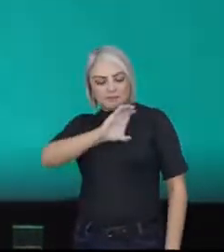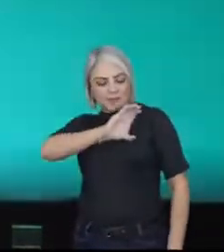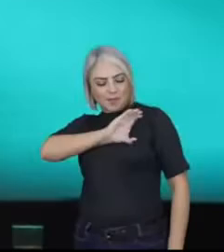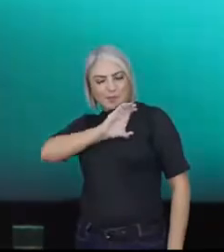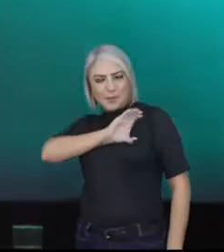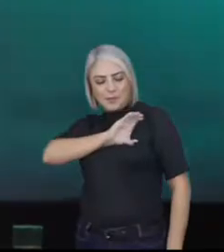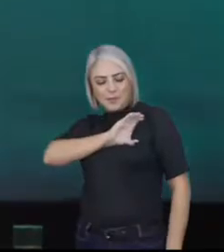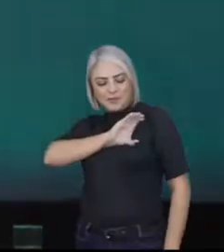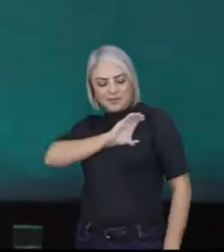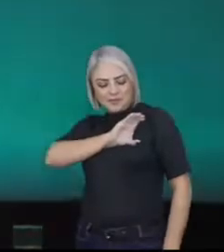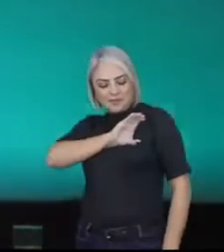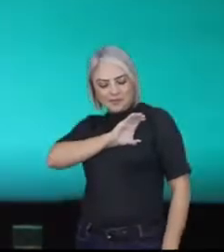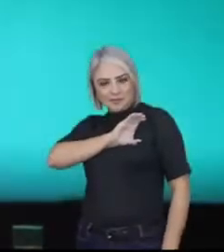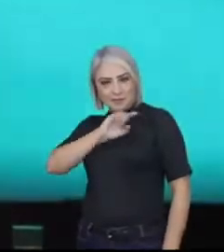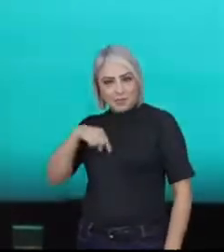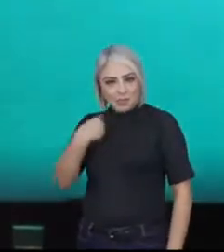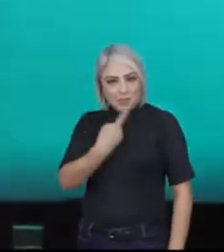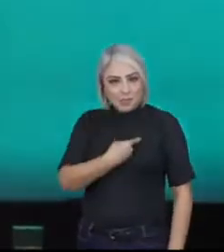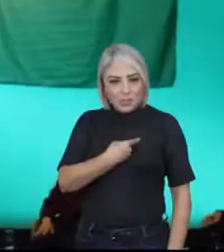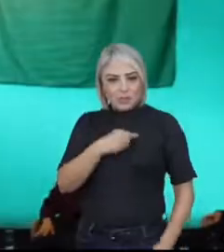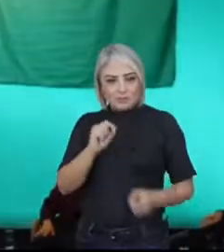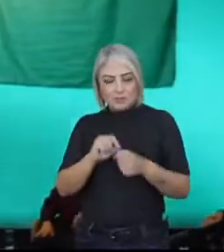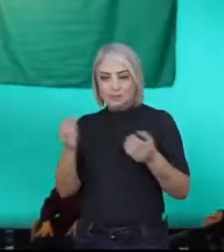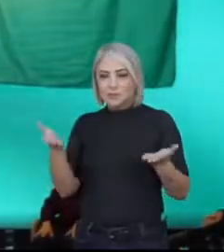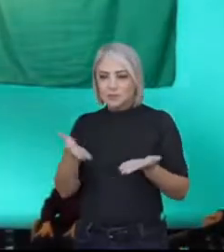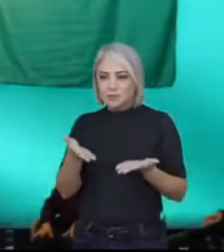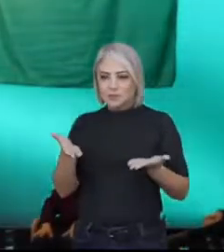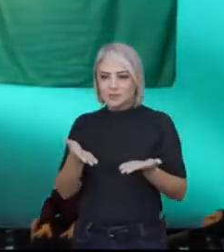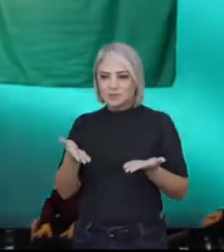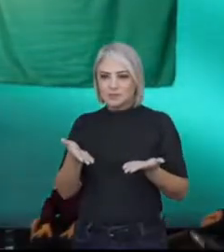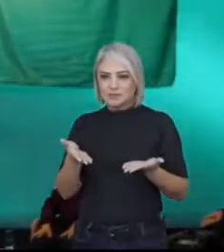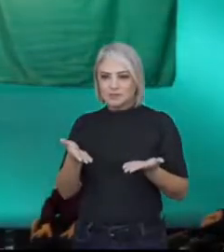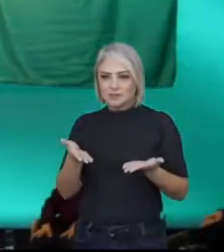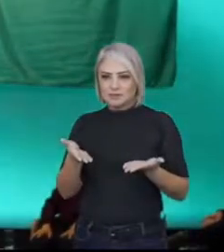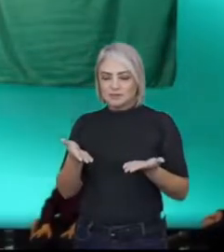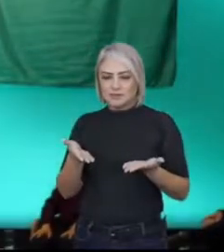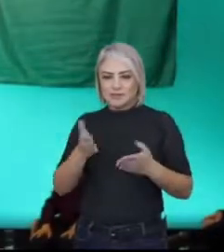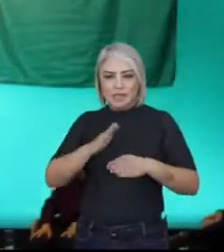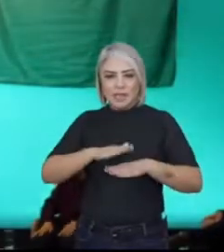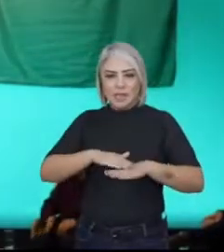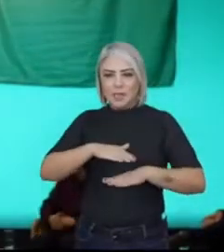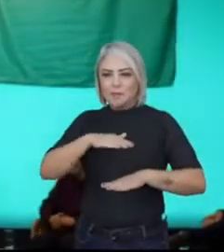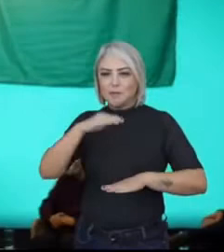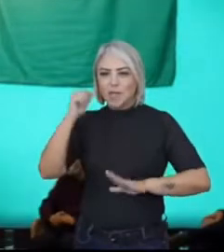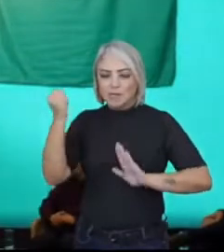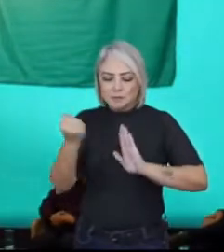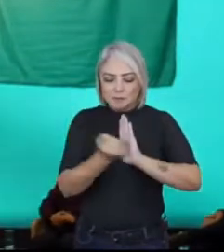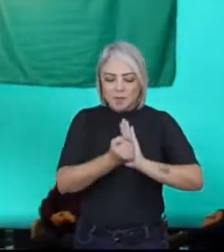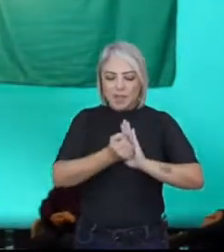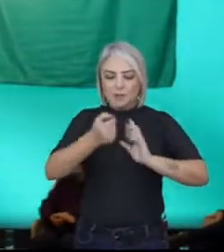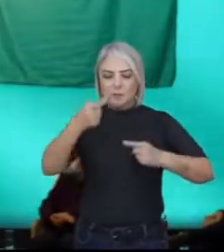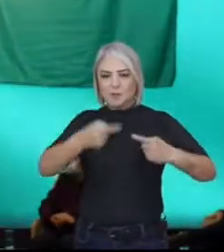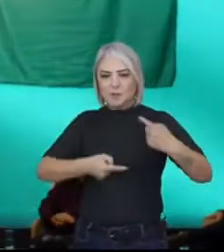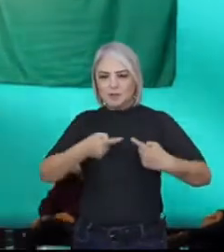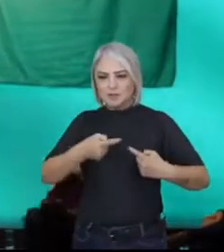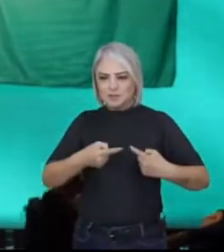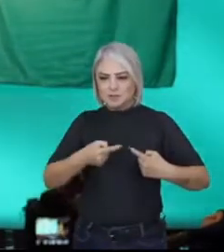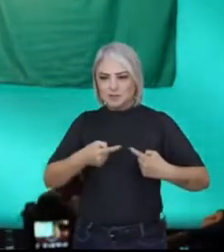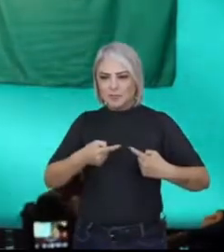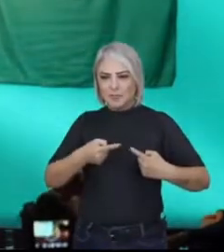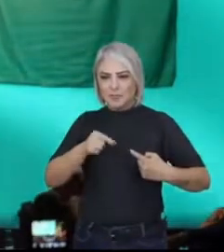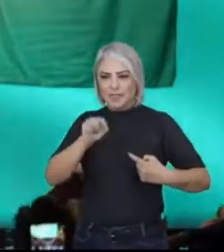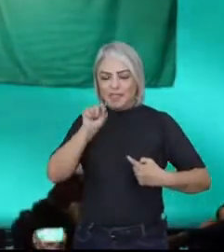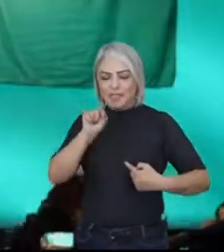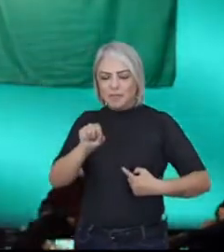o que nós estamos fazendo aqui hoje é mais que um ato político. Essa é